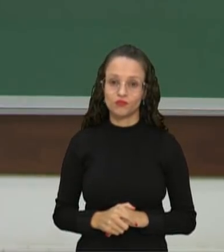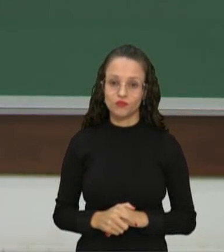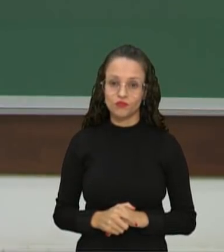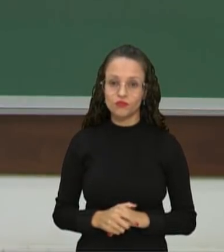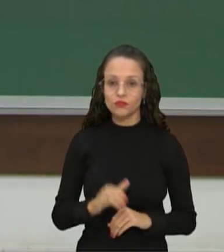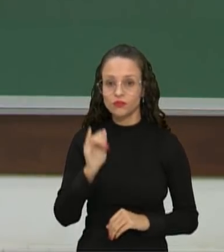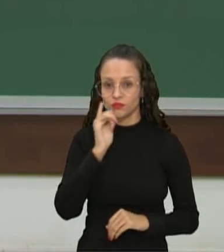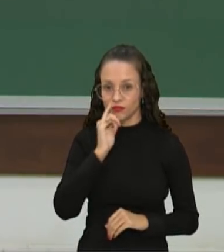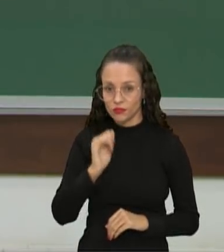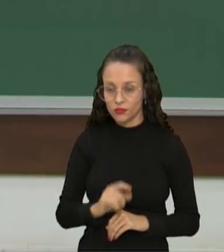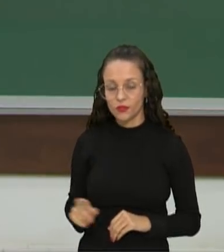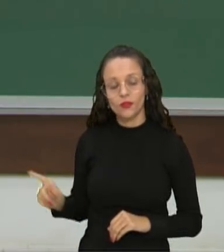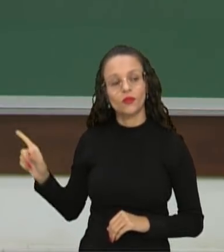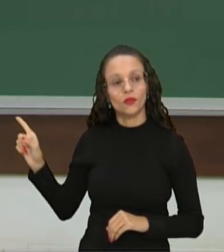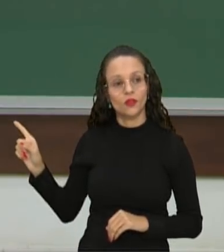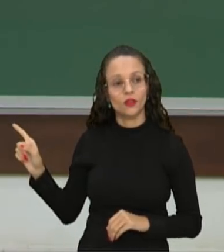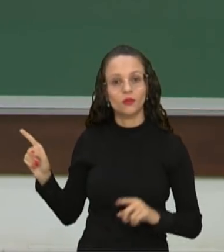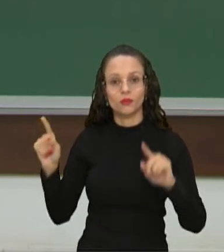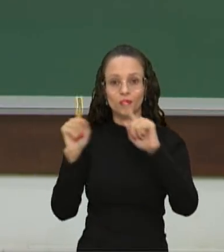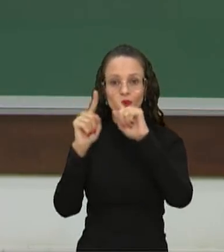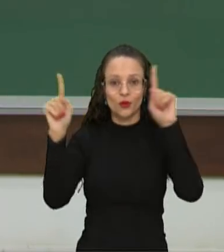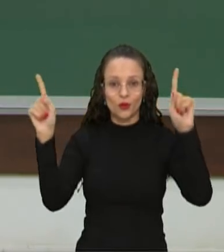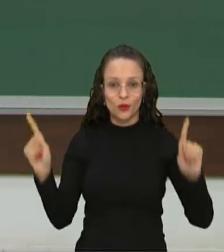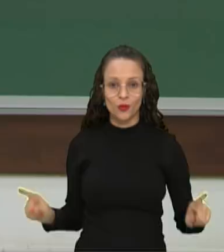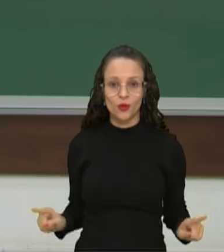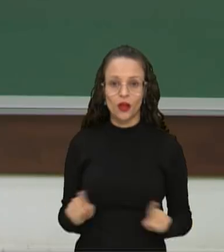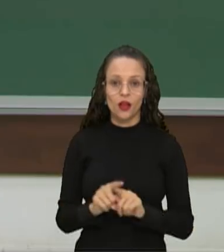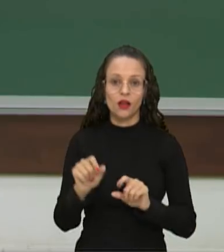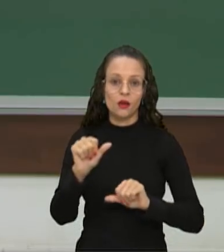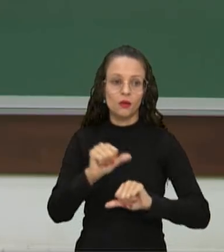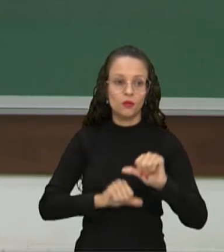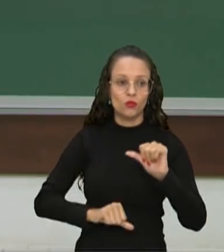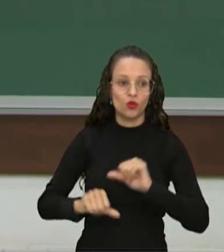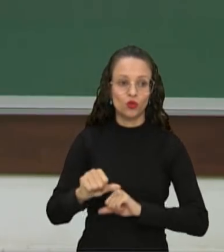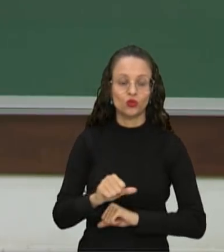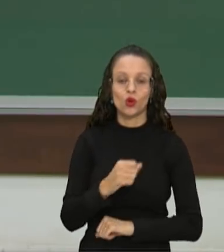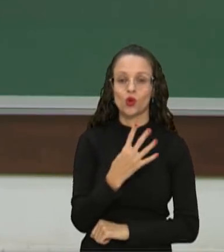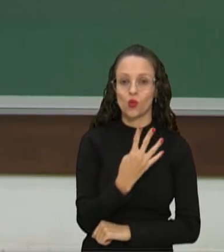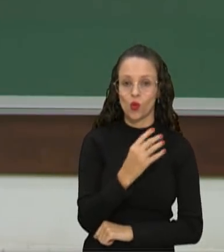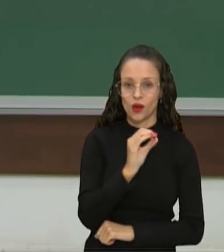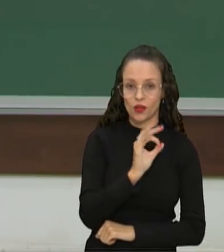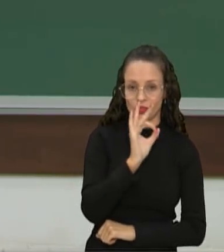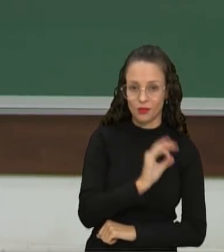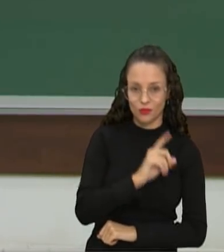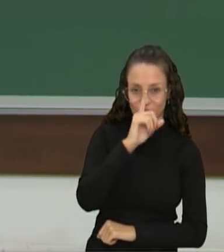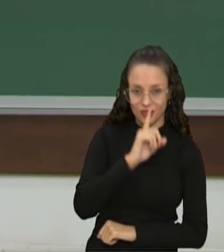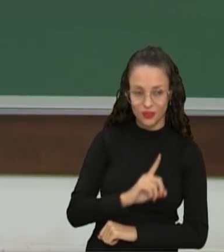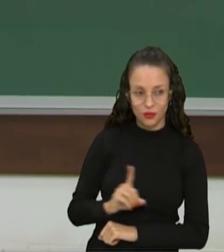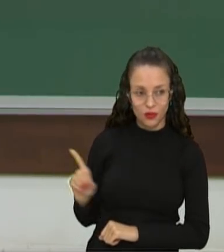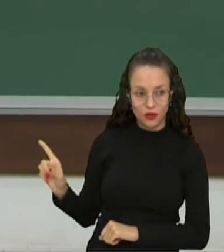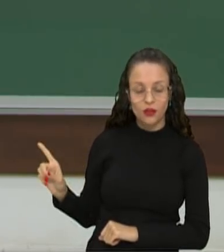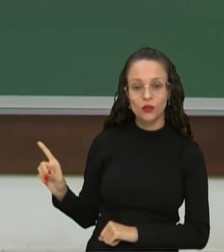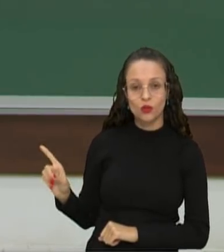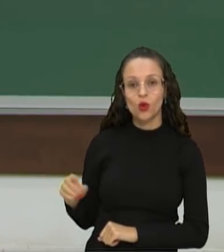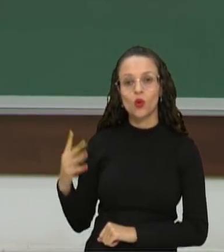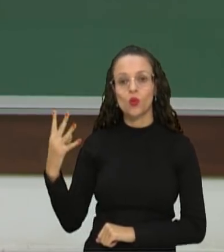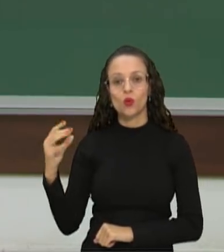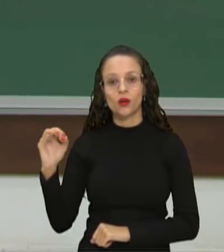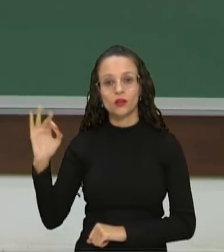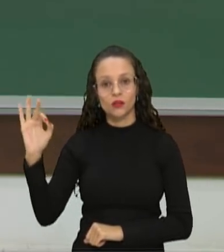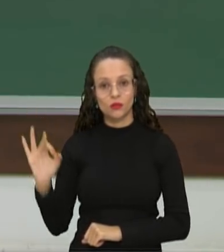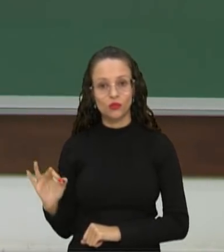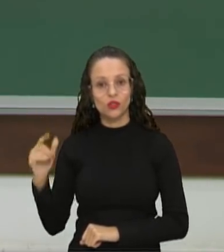esse exemplo, o meu quadrinho aqui mudou. Eu tenho, então, 40% de um parental Azão, Bzão, 40%